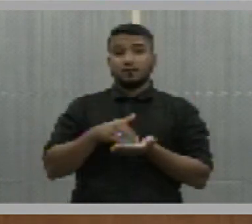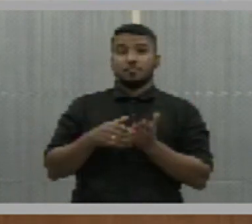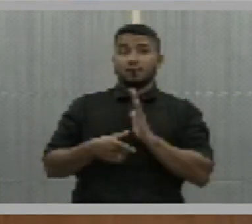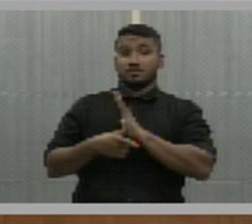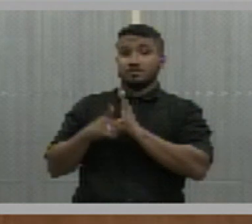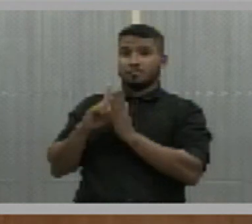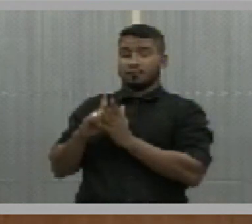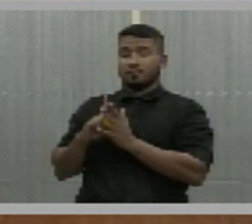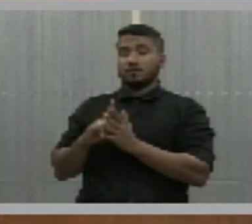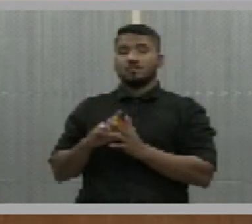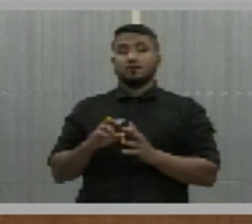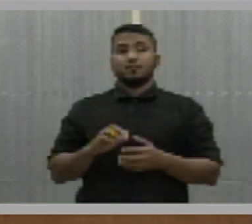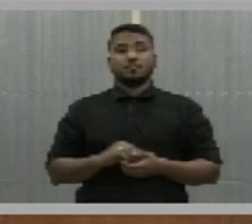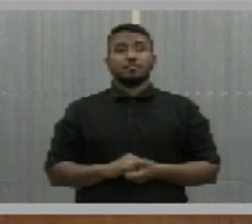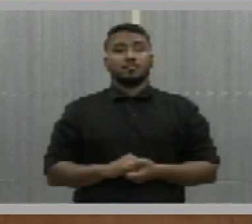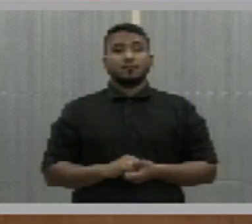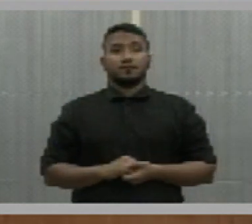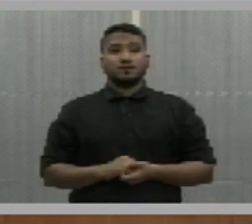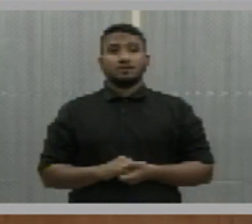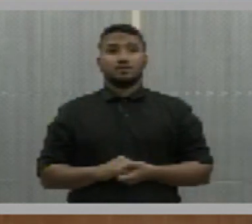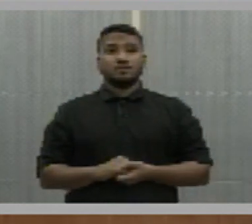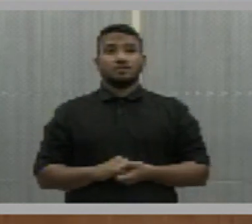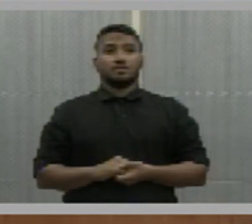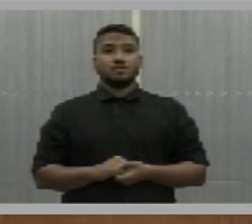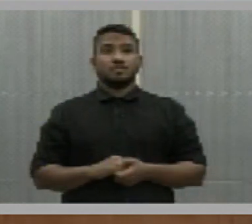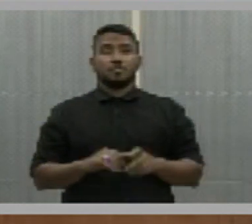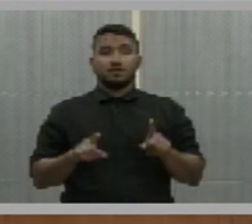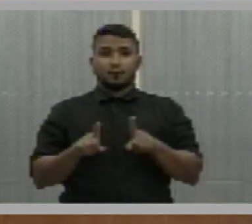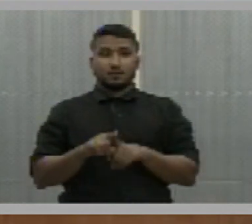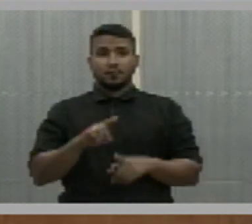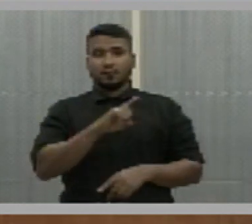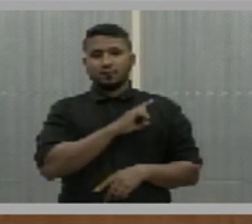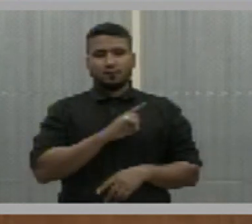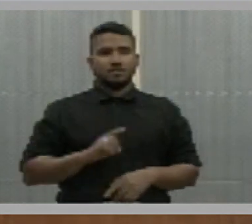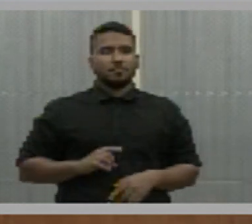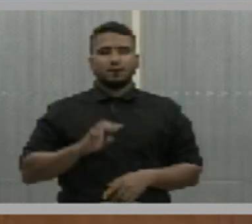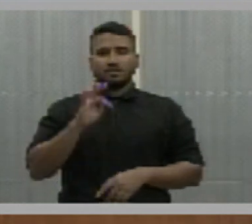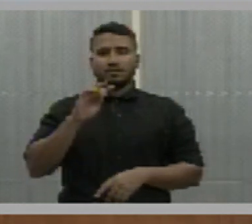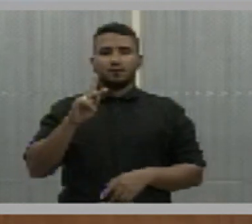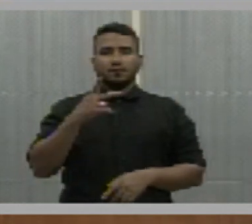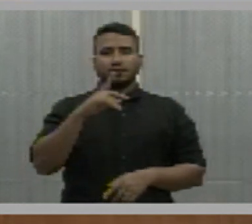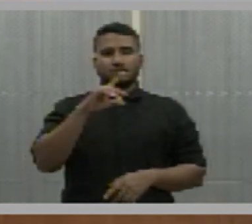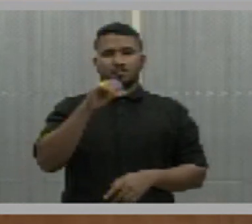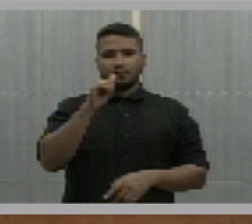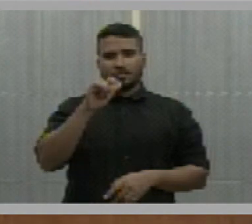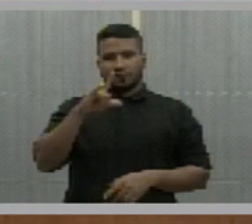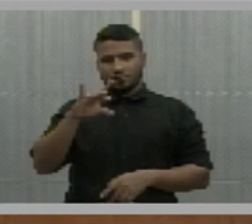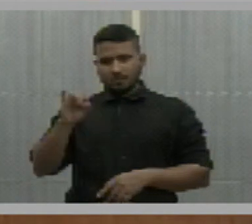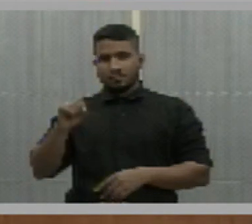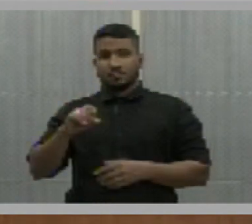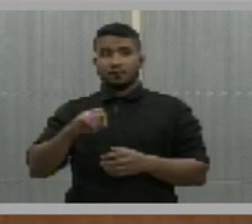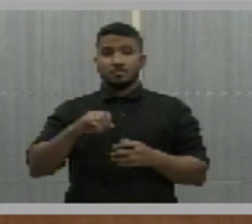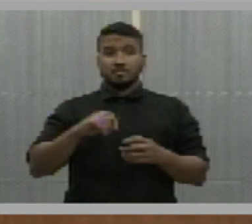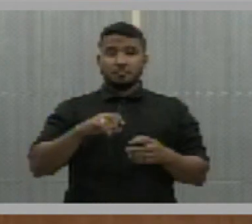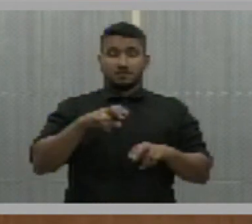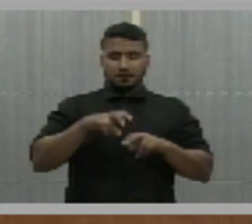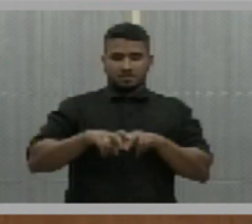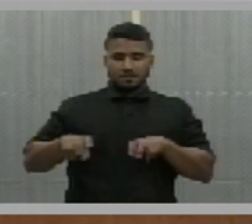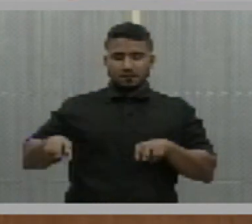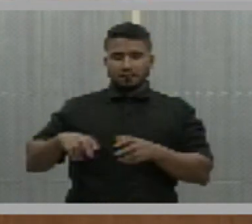sessão, bem como o deputado Thales Coelho para secretariar os trabalhos de hoje.